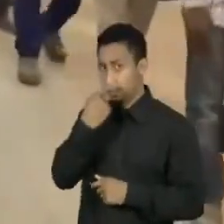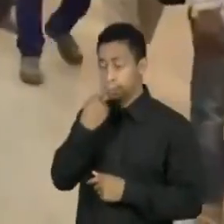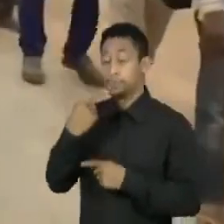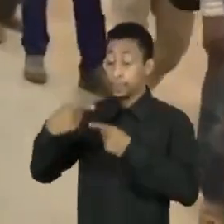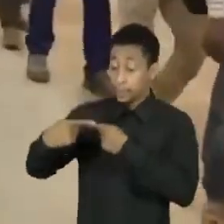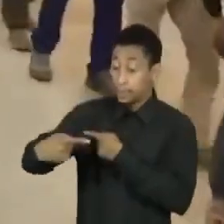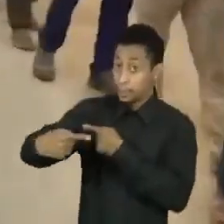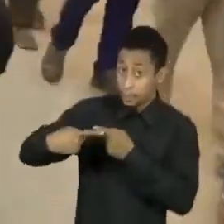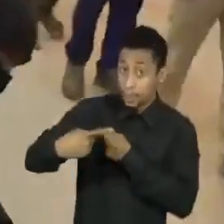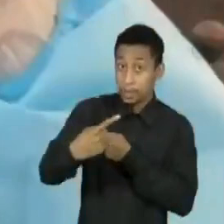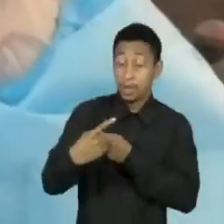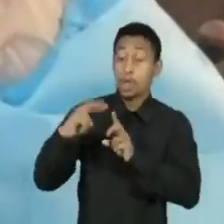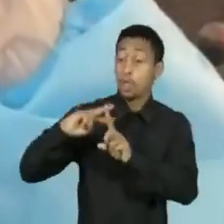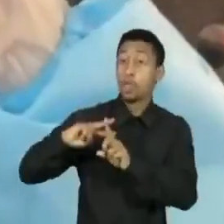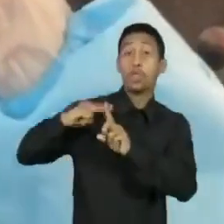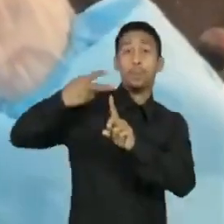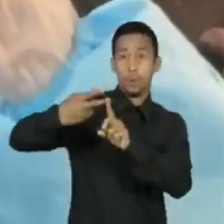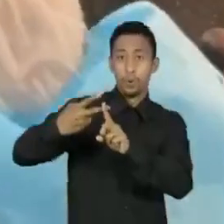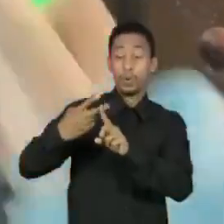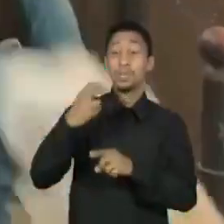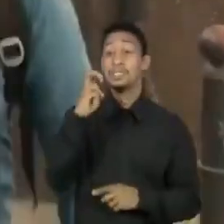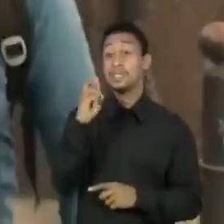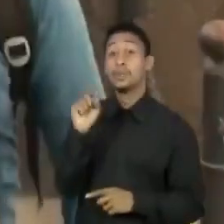de infecções quase dobrou para